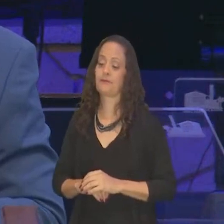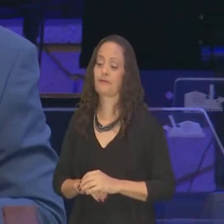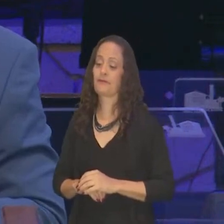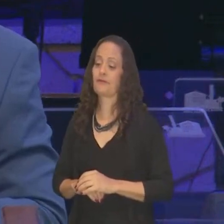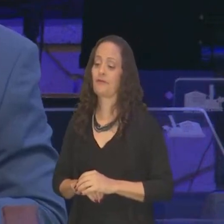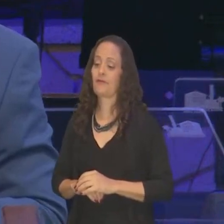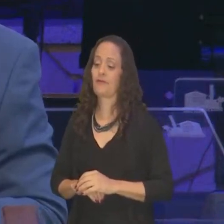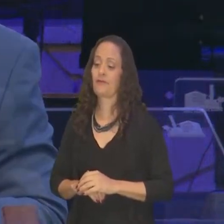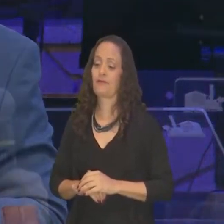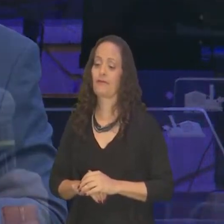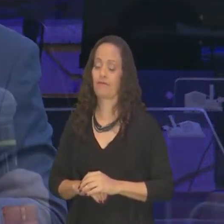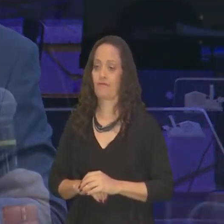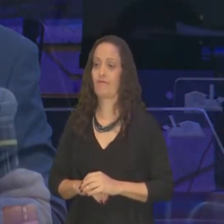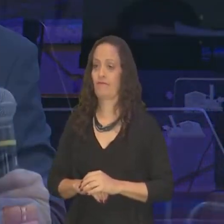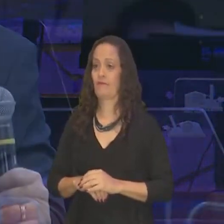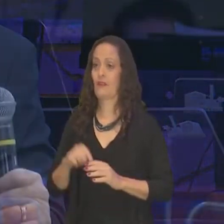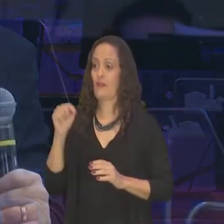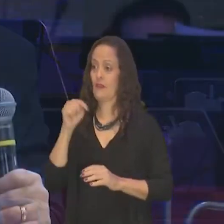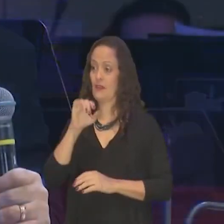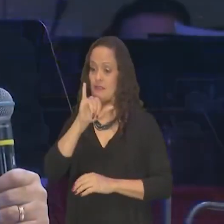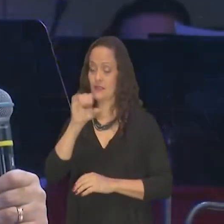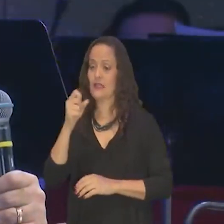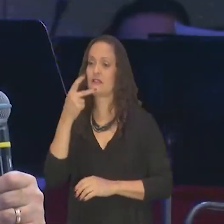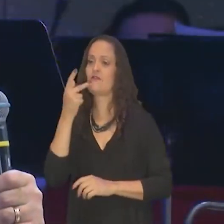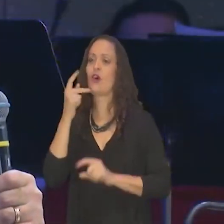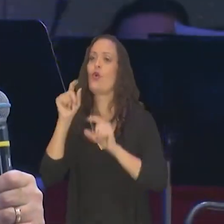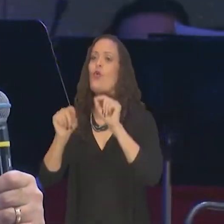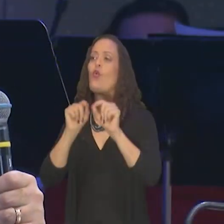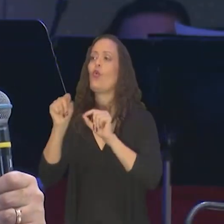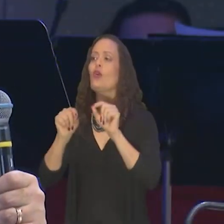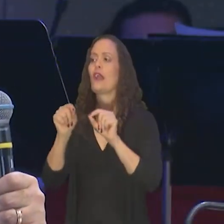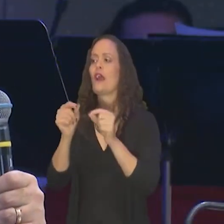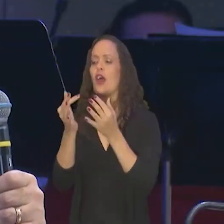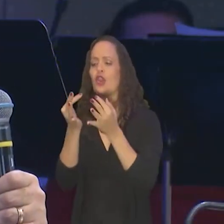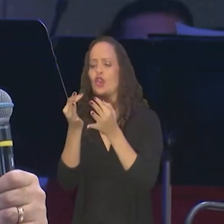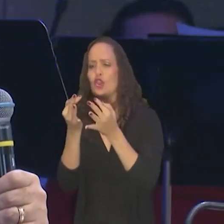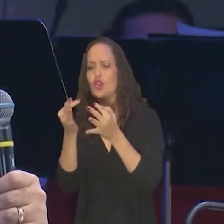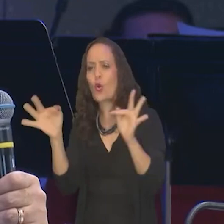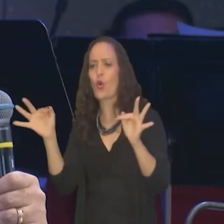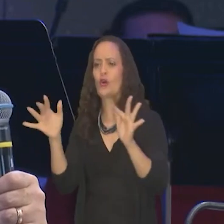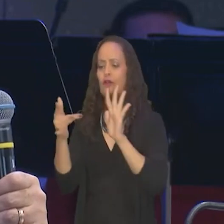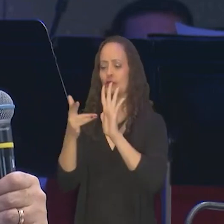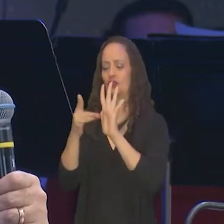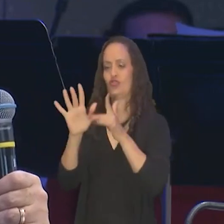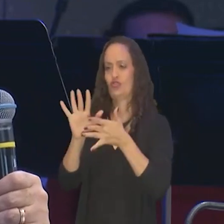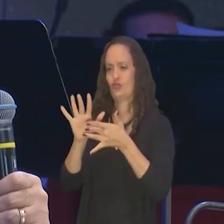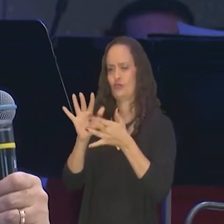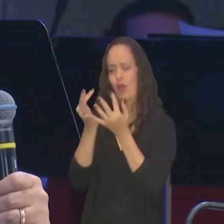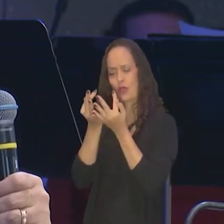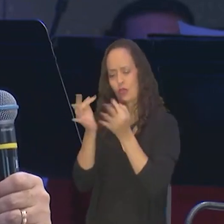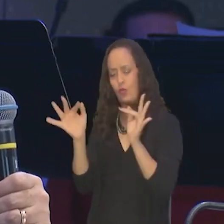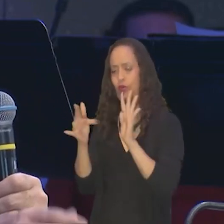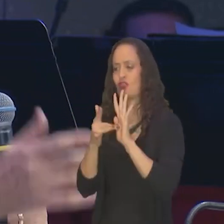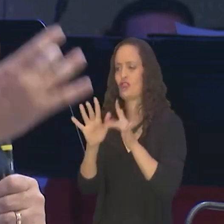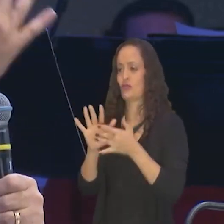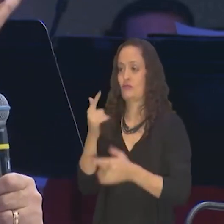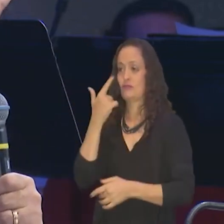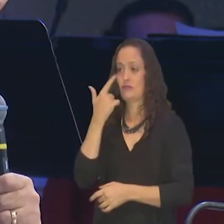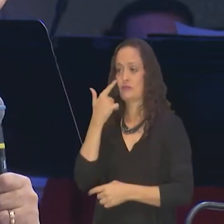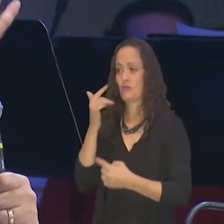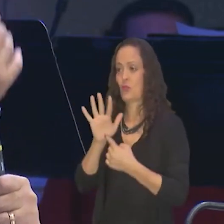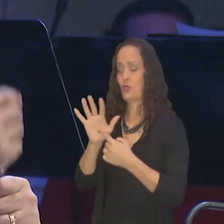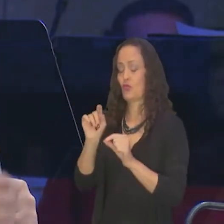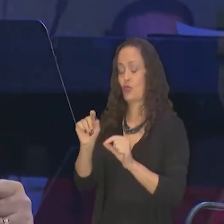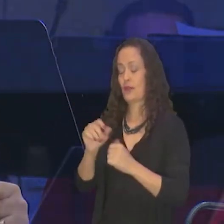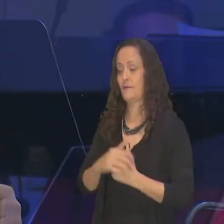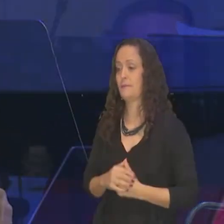encontramos o sofrimento, a dor do Messias. Eu quero apenas fazer um